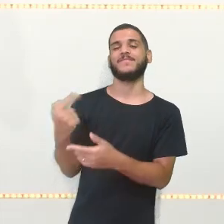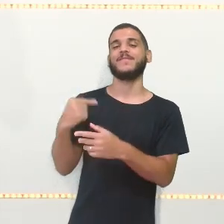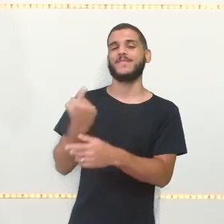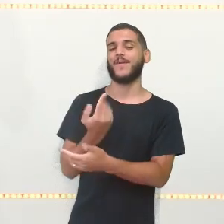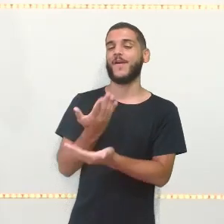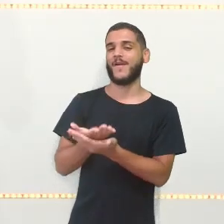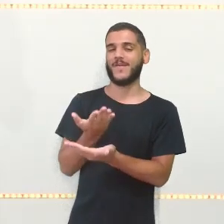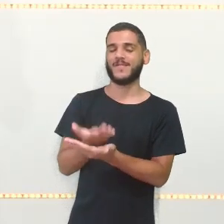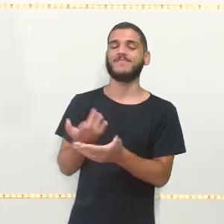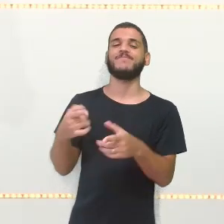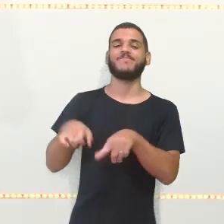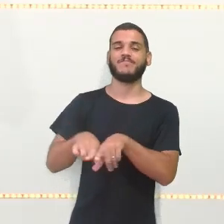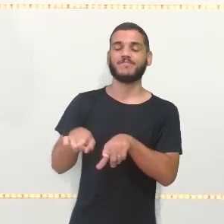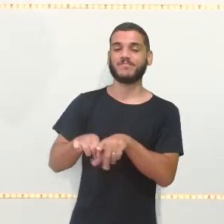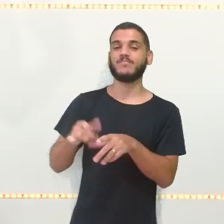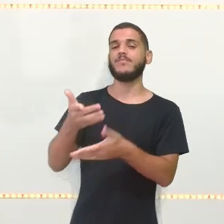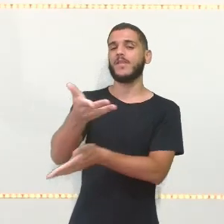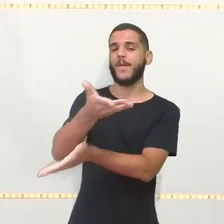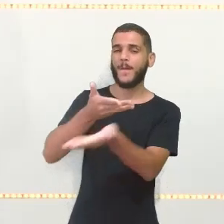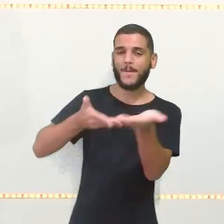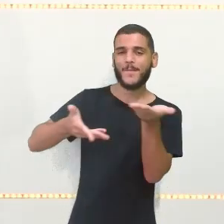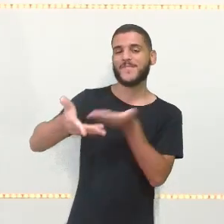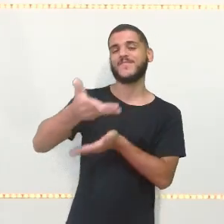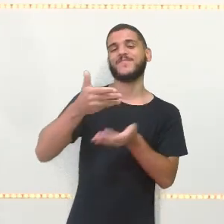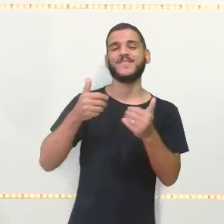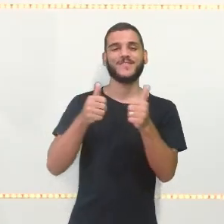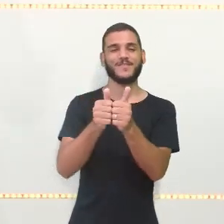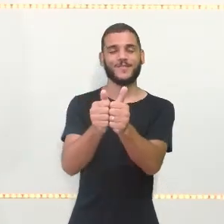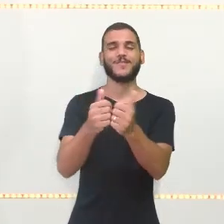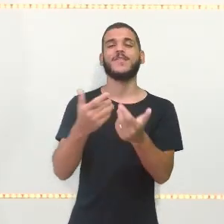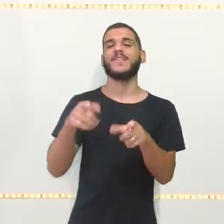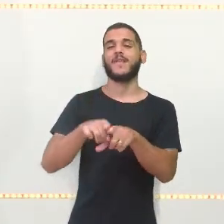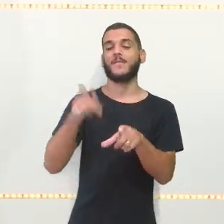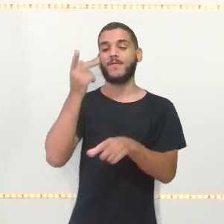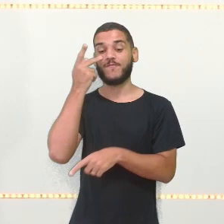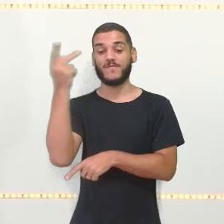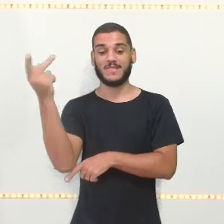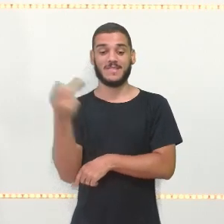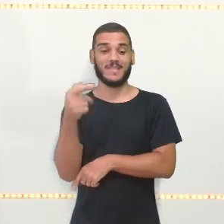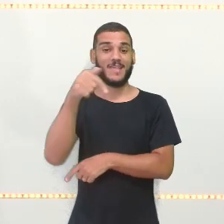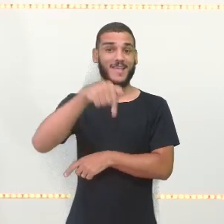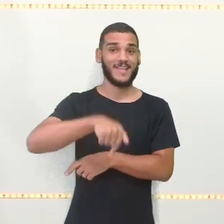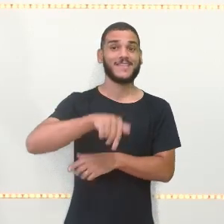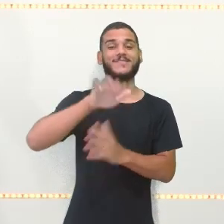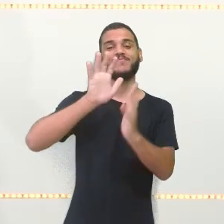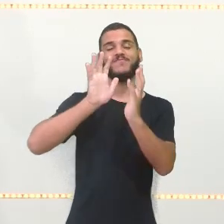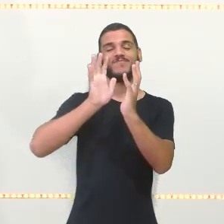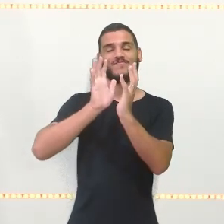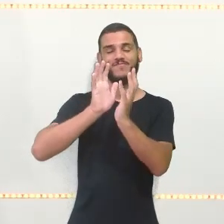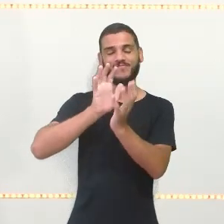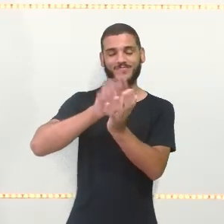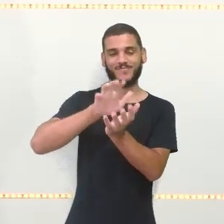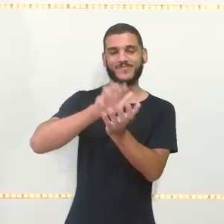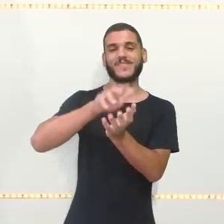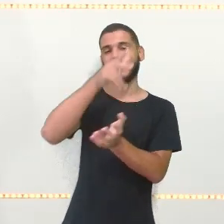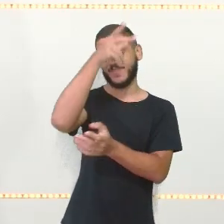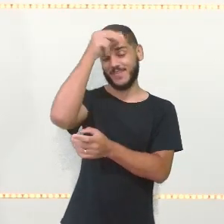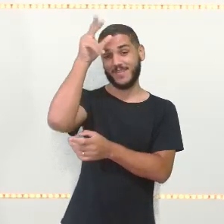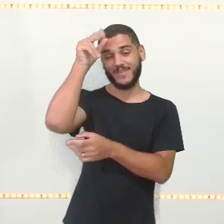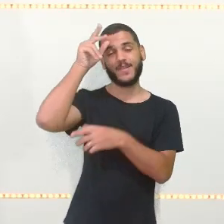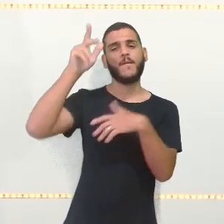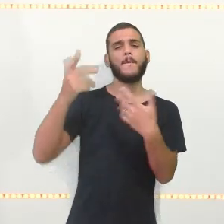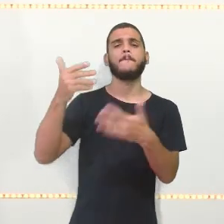das nossas aulas, que interagiam conosco, os que vieram nos visitar, os que não vieram também, mas que participam com a